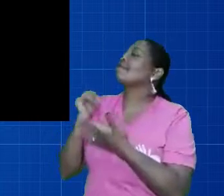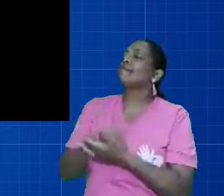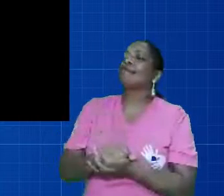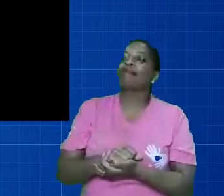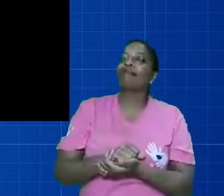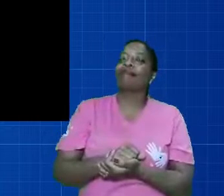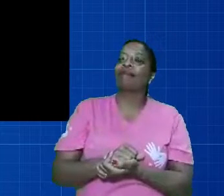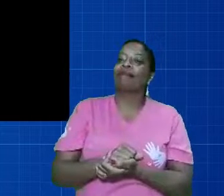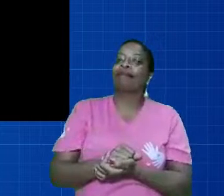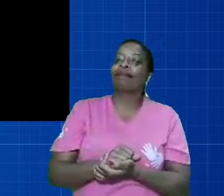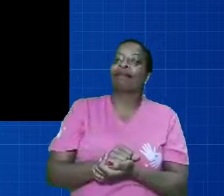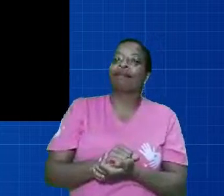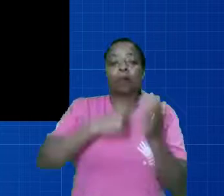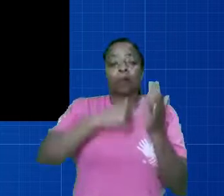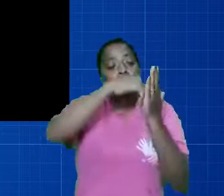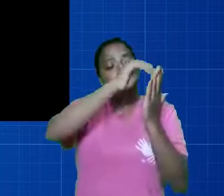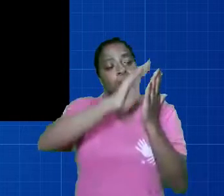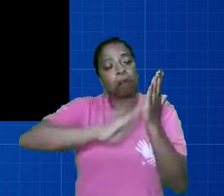de pintura, né?